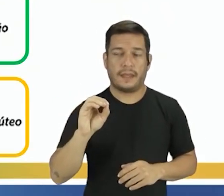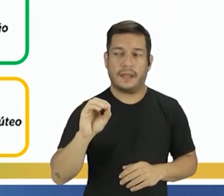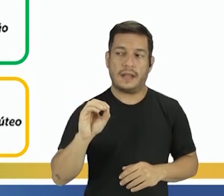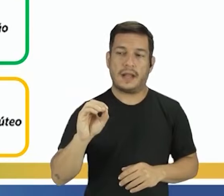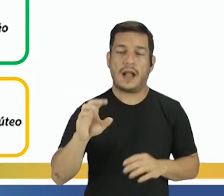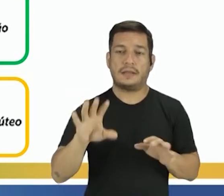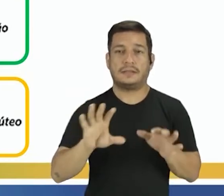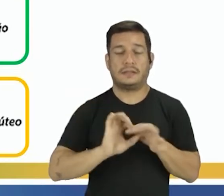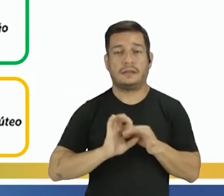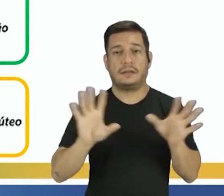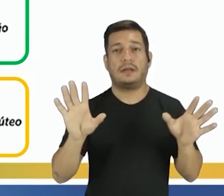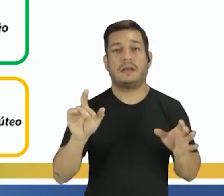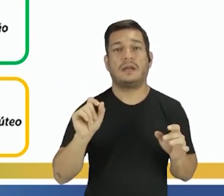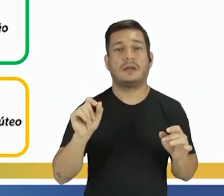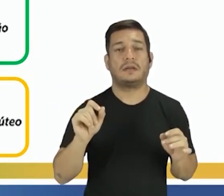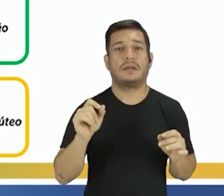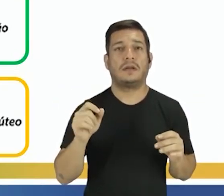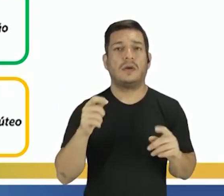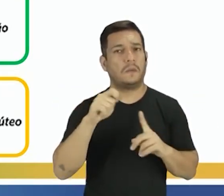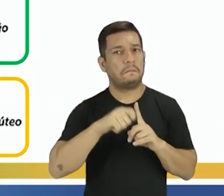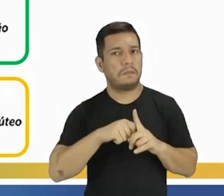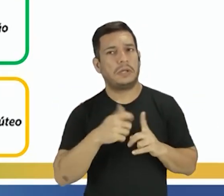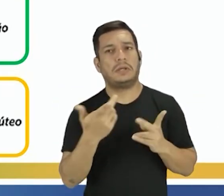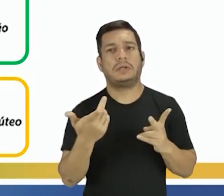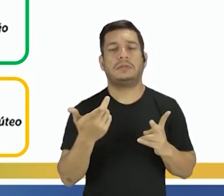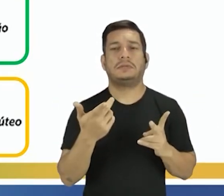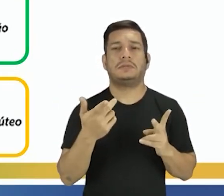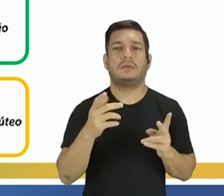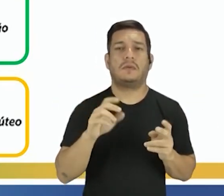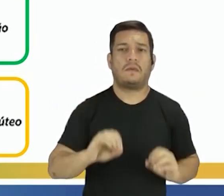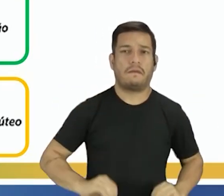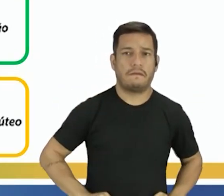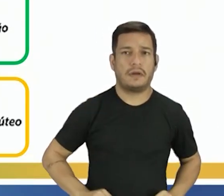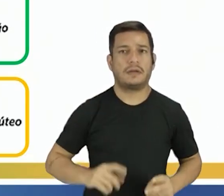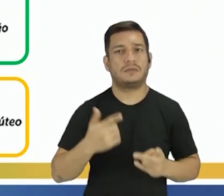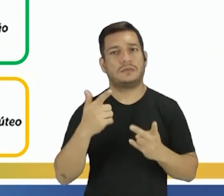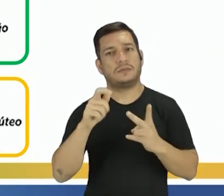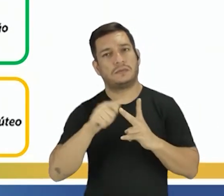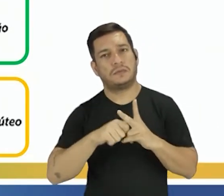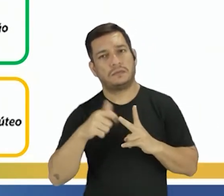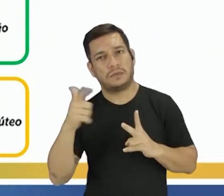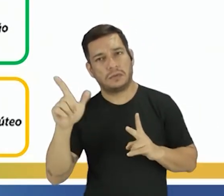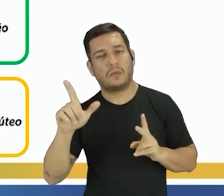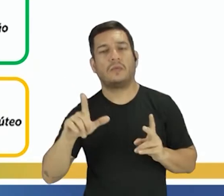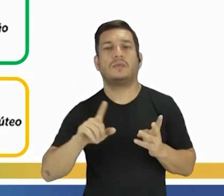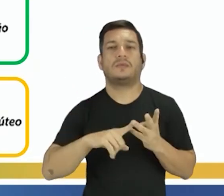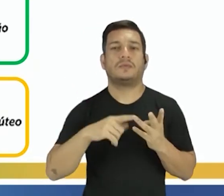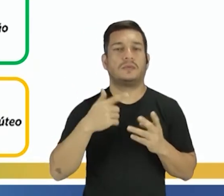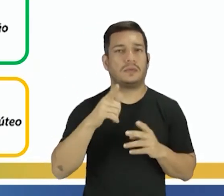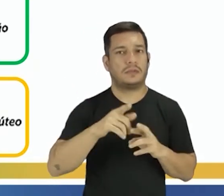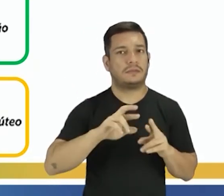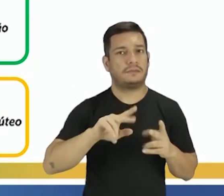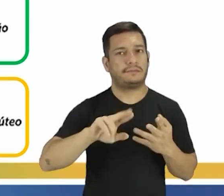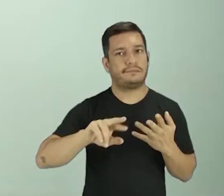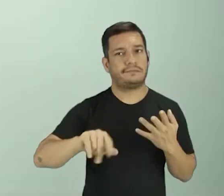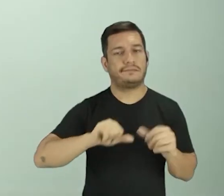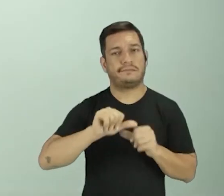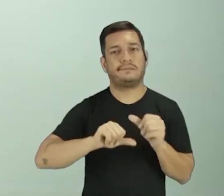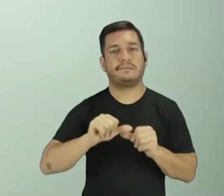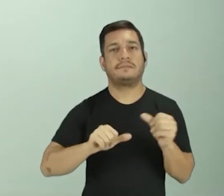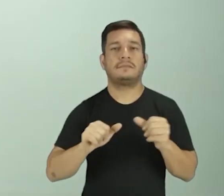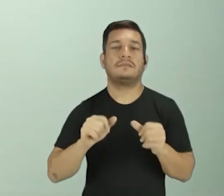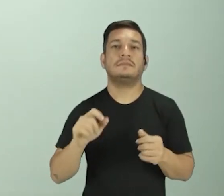Essa forma de liberação é alternada. Um mês é um ovário, um outro mês é um outro ovário. Lembrando que a